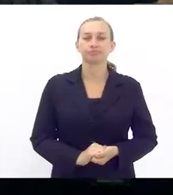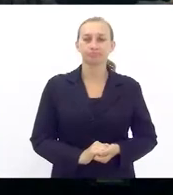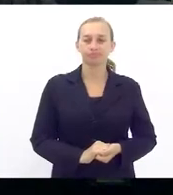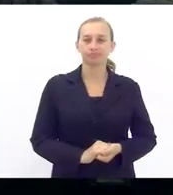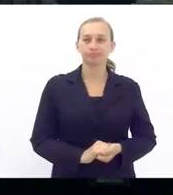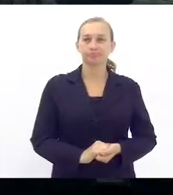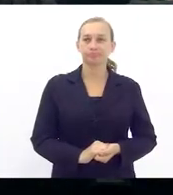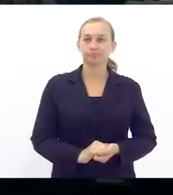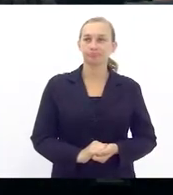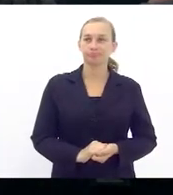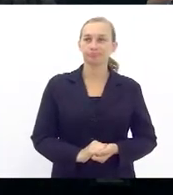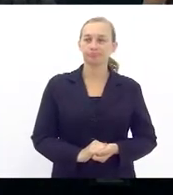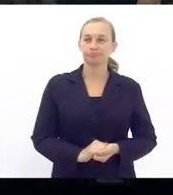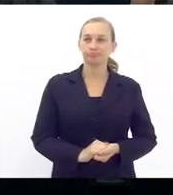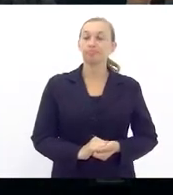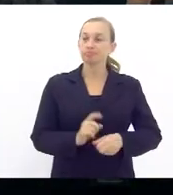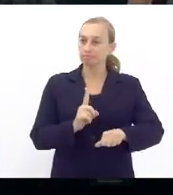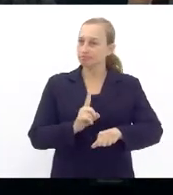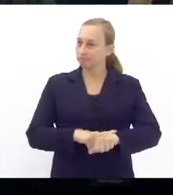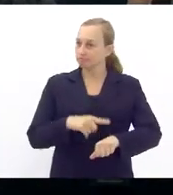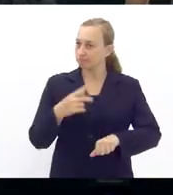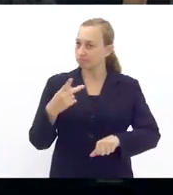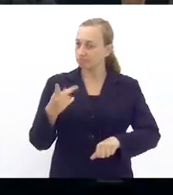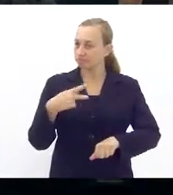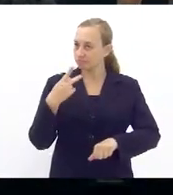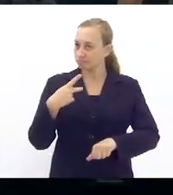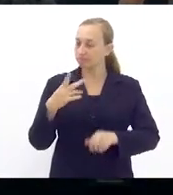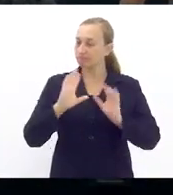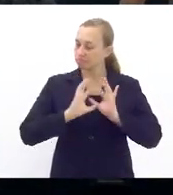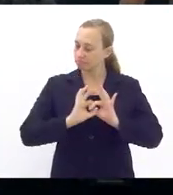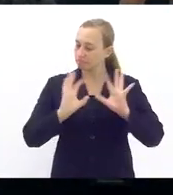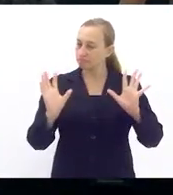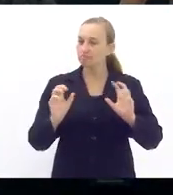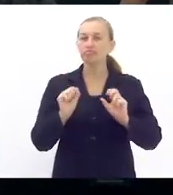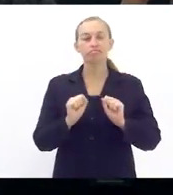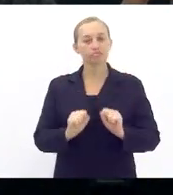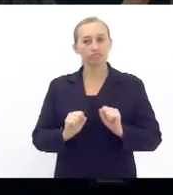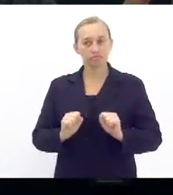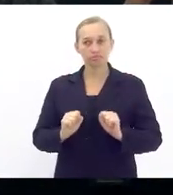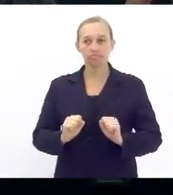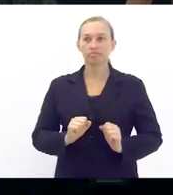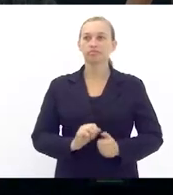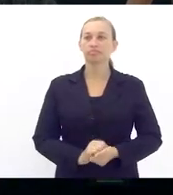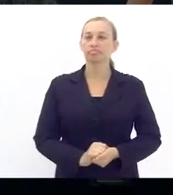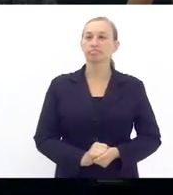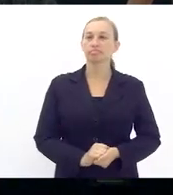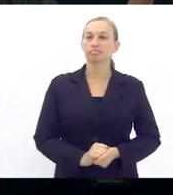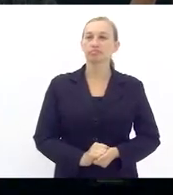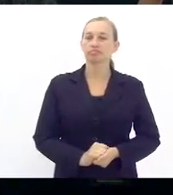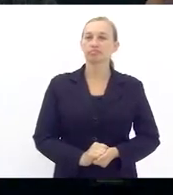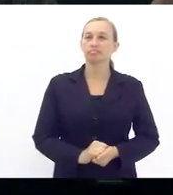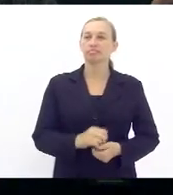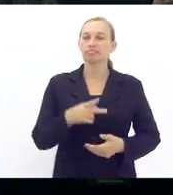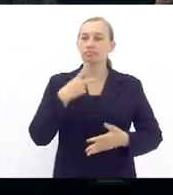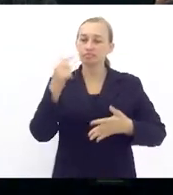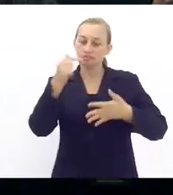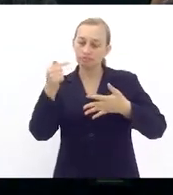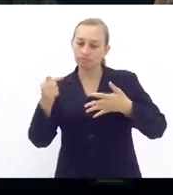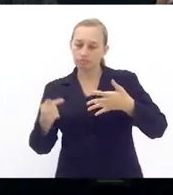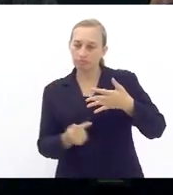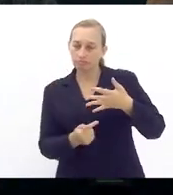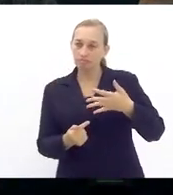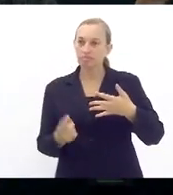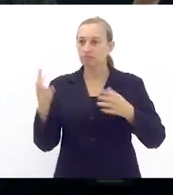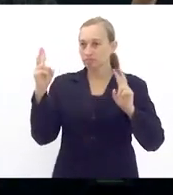garantia isso o seu tempo de fala com liberdade para que possa colocar todas as questões aí